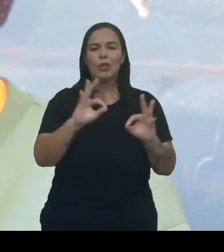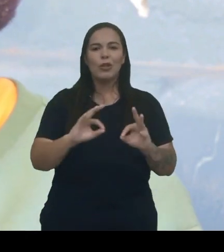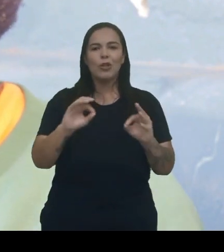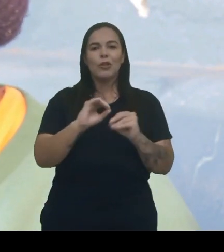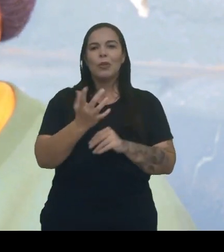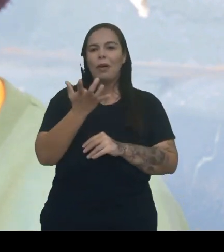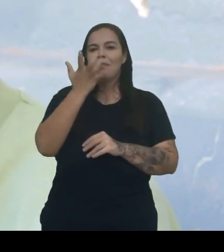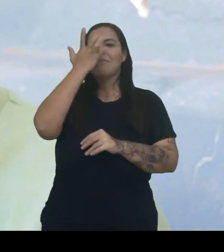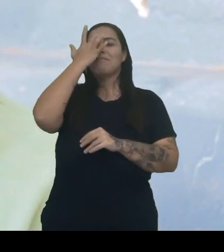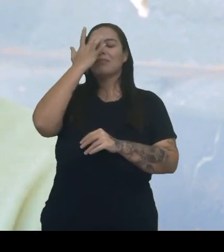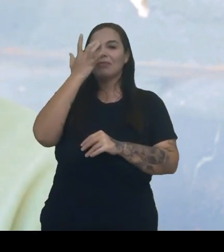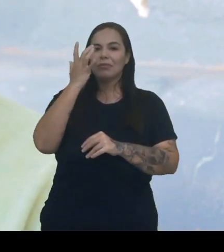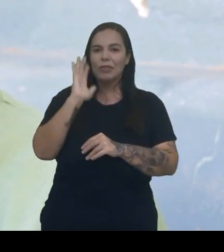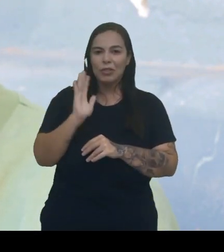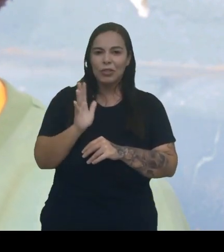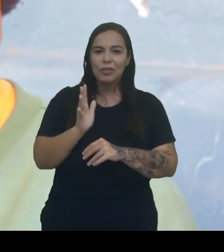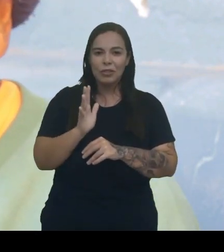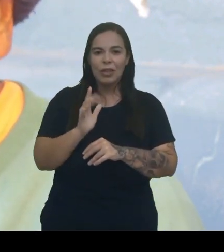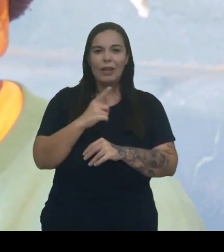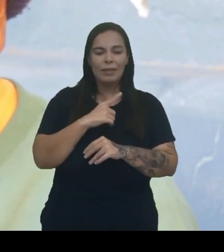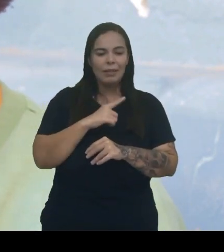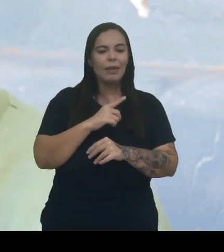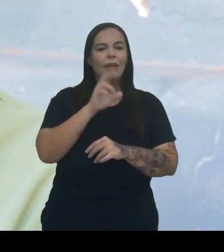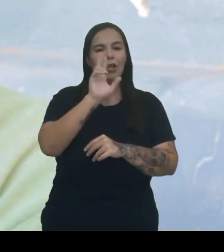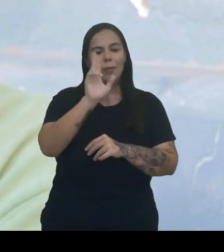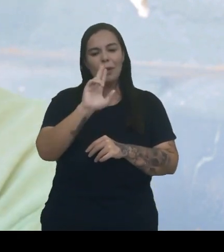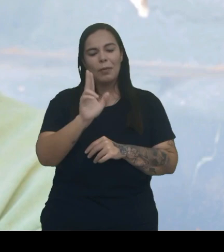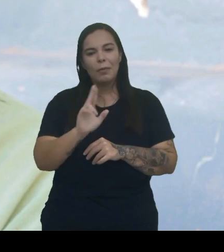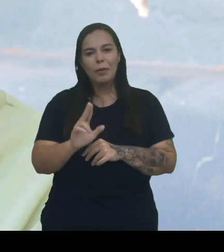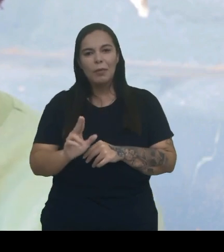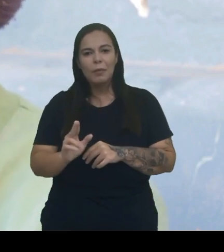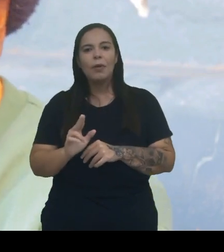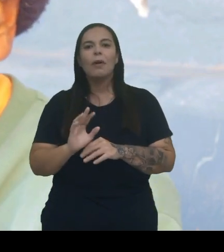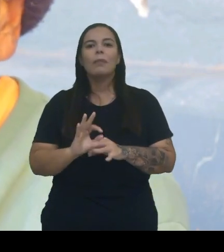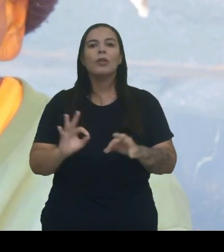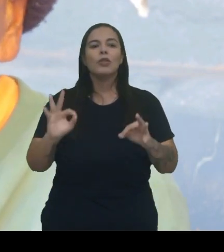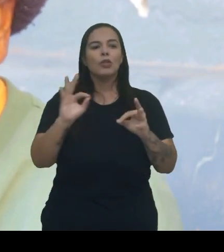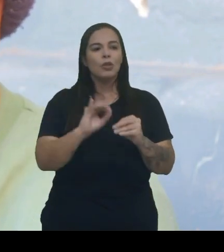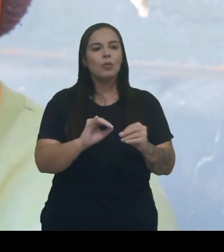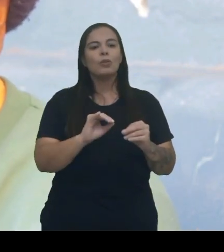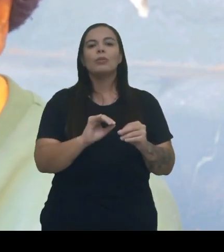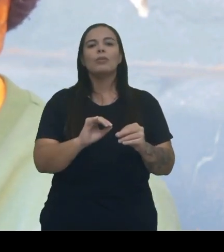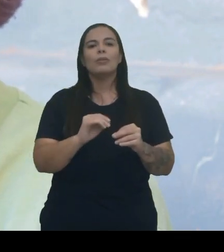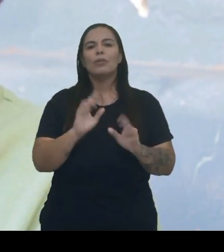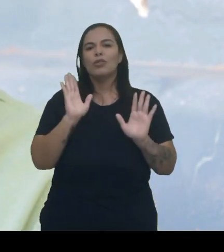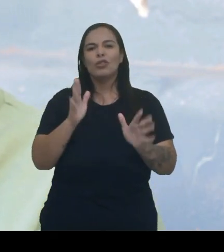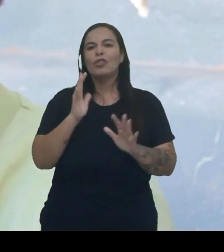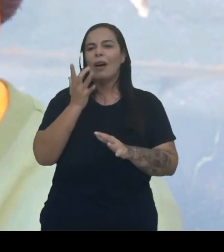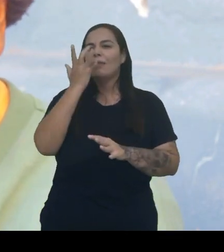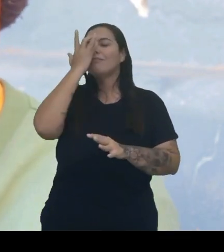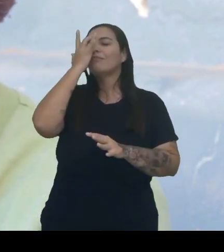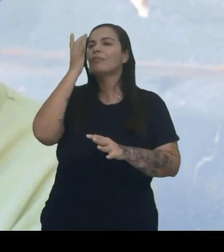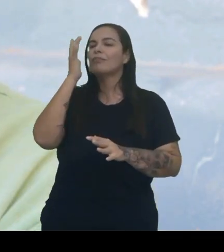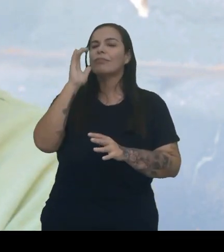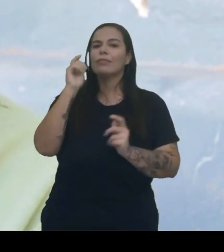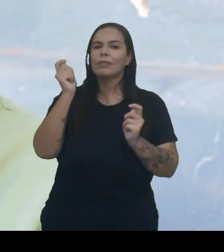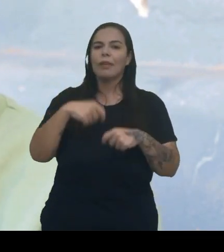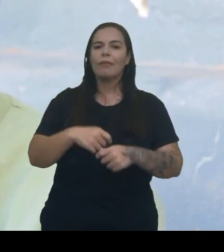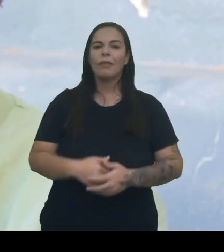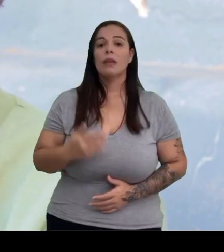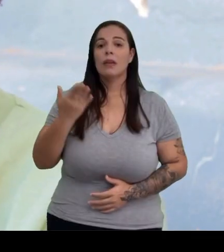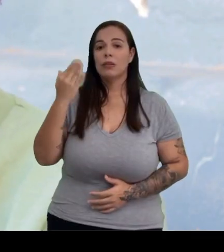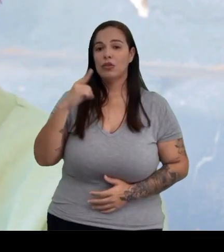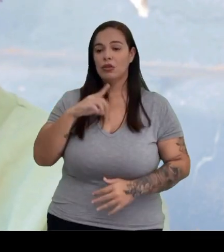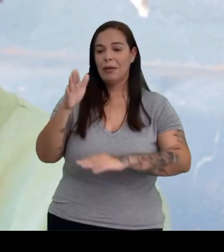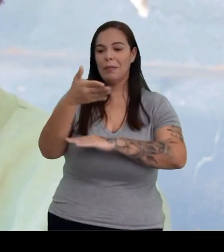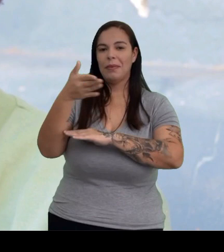essa aqui é Maria Bonita, essa aqui é o Lampião, essa aqui é a Tranchã, essa aqui é a da Angélica, essa aqui é a Esperança, essa aqui é a Flor da Praia. Qual